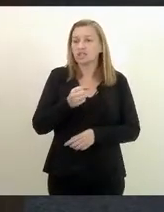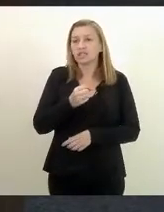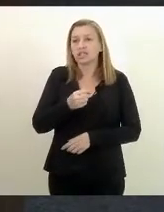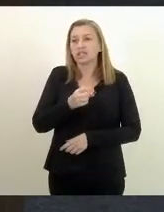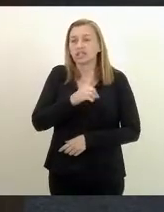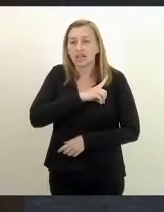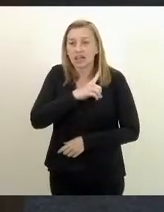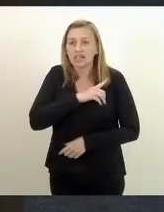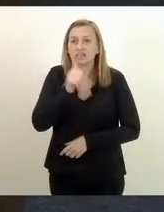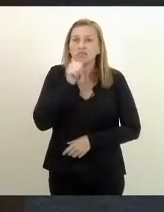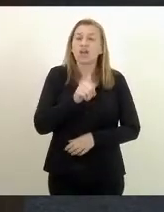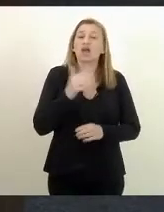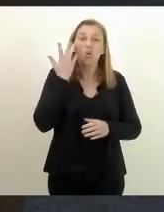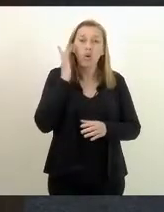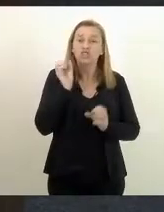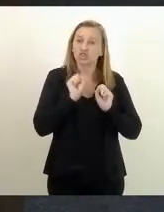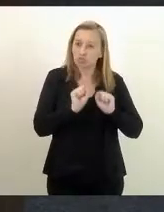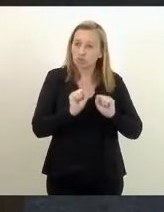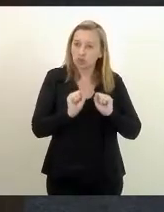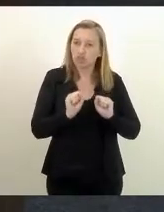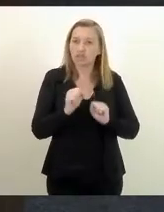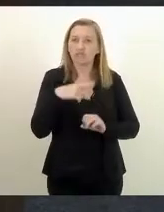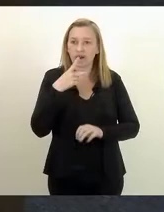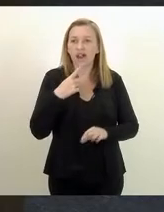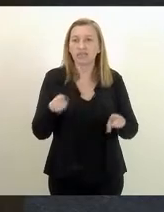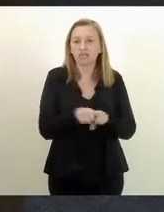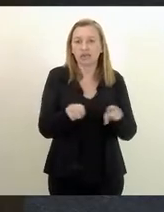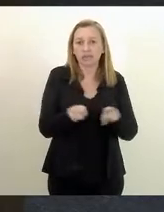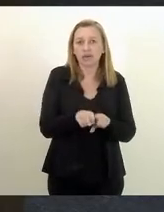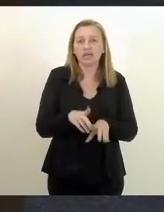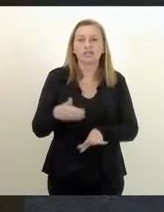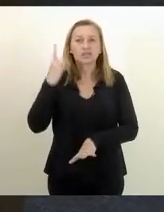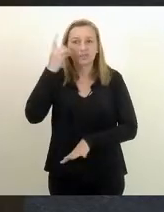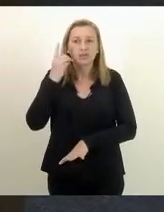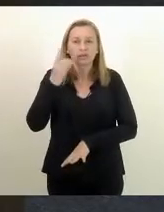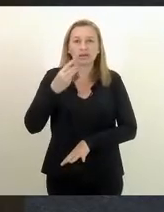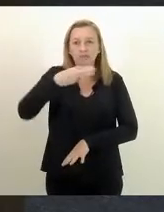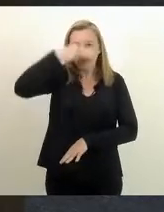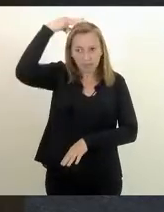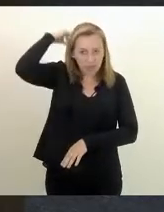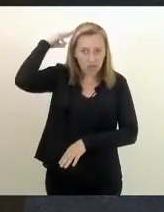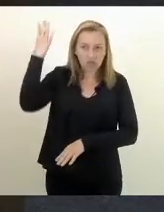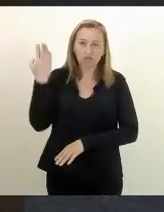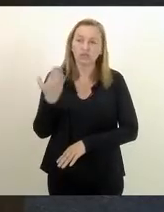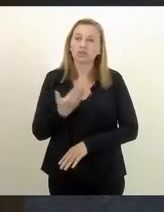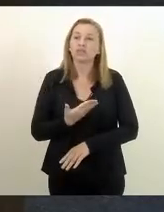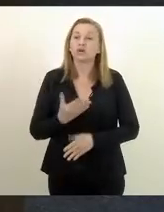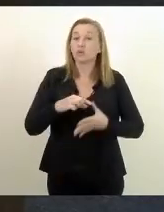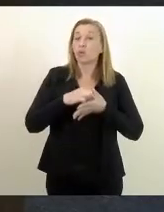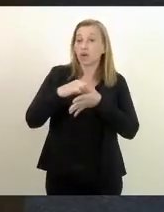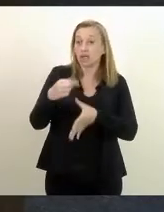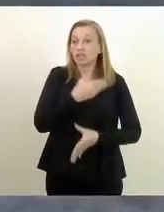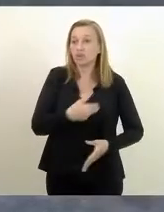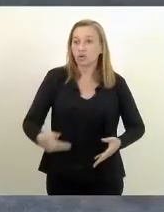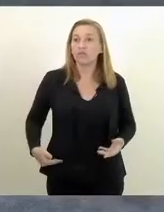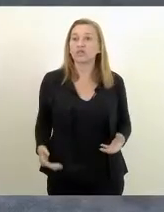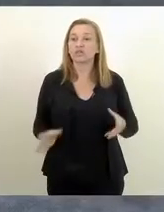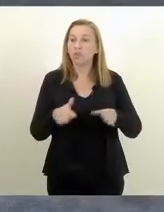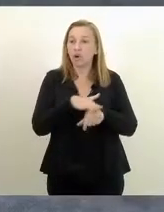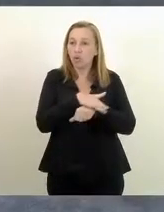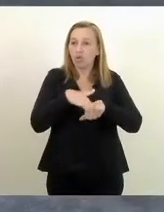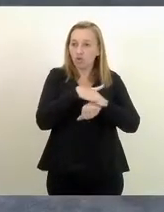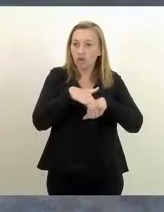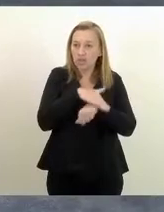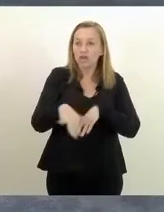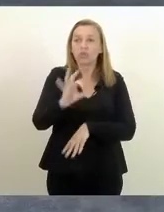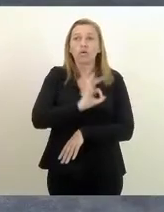Então, acho que a gente podia estabelecer também, com a participação do deputado Márcio Pacheco, nosso líder de governo, uma conversa com